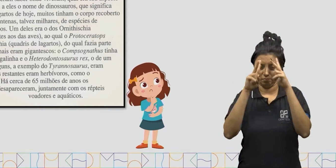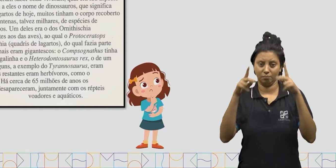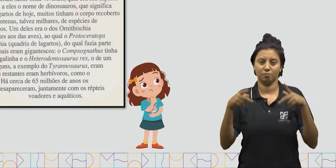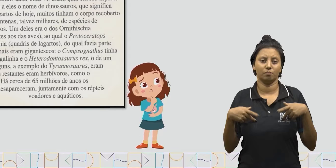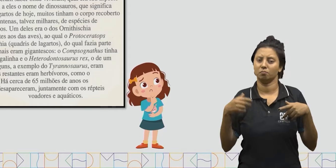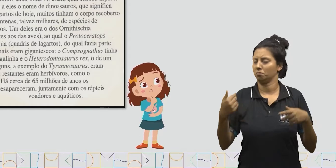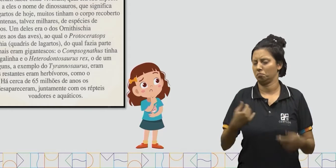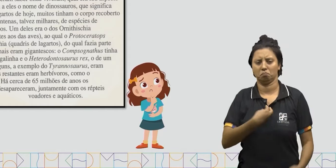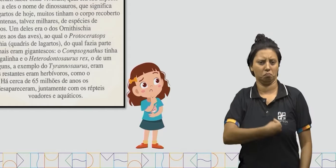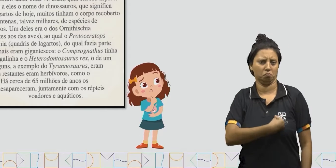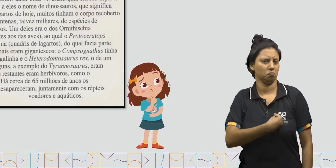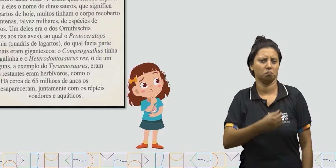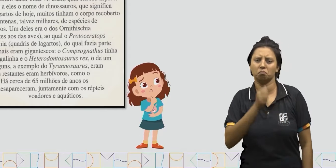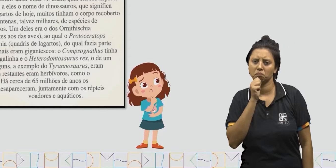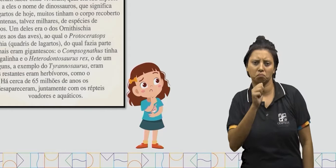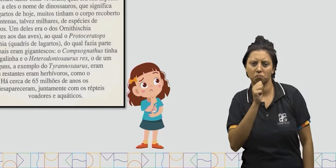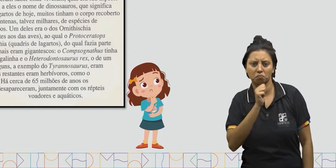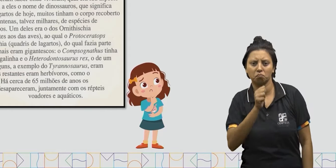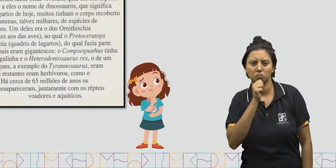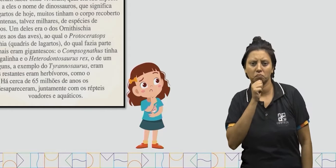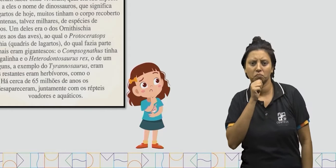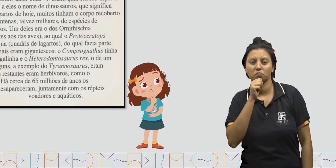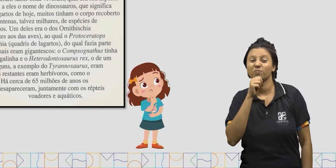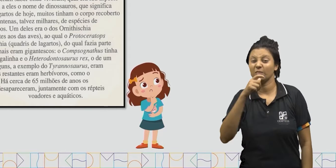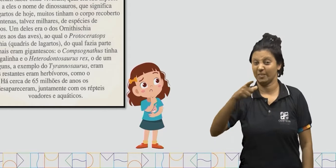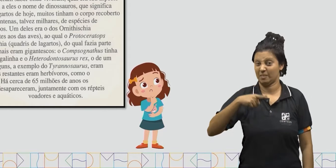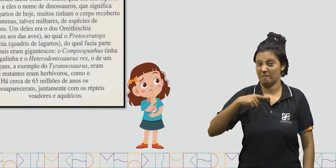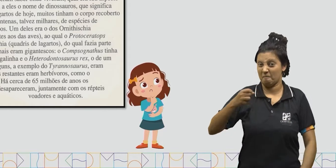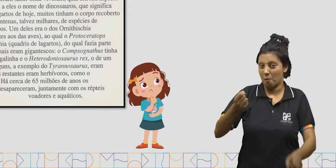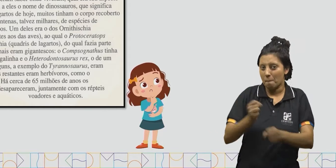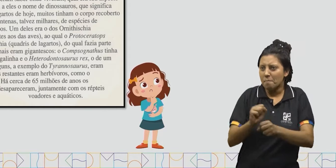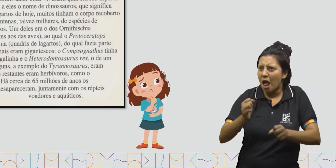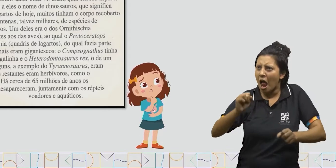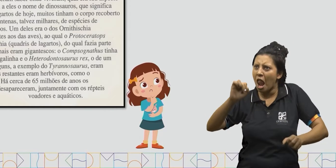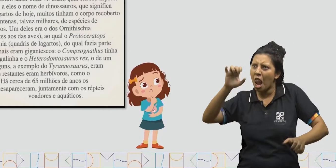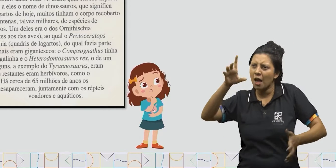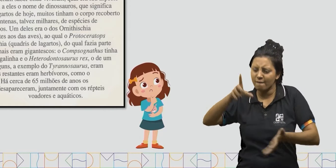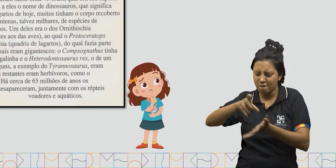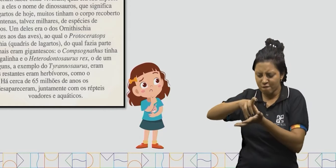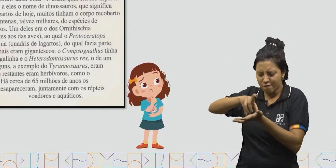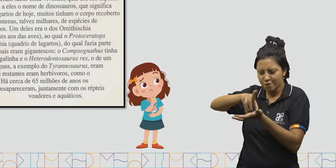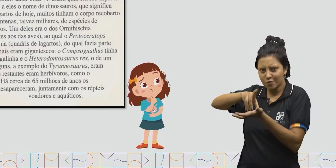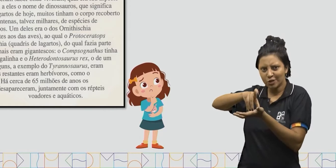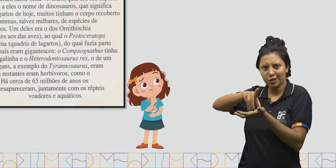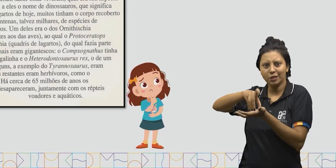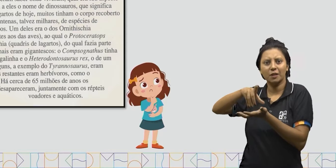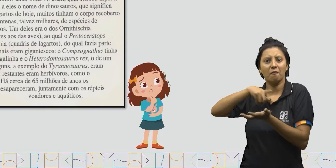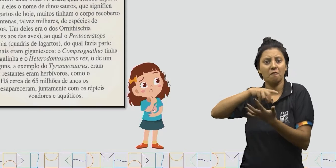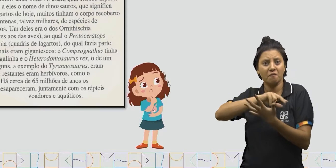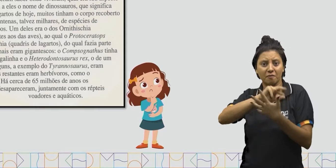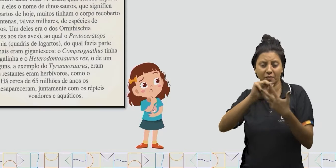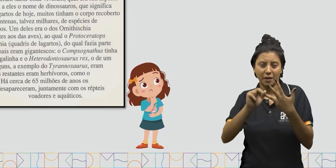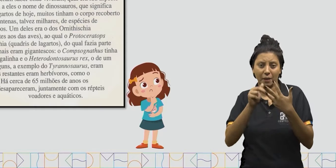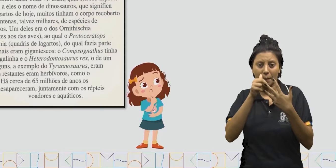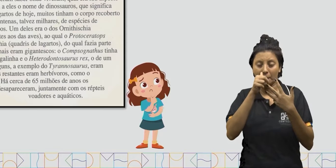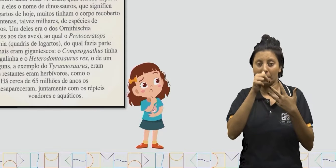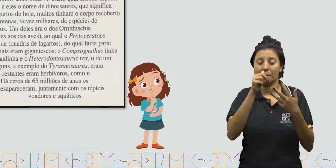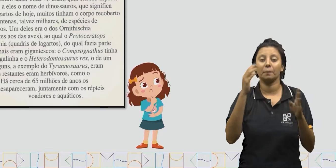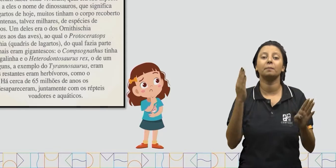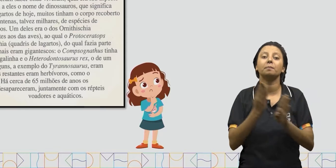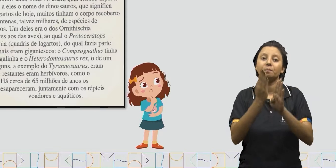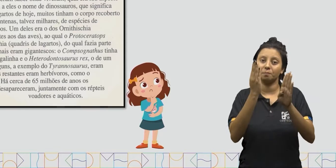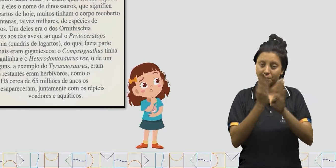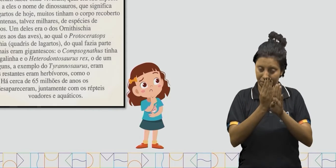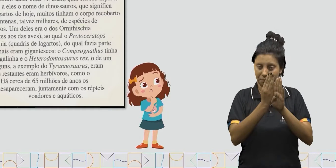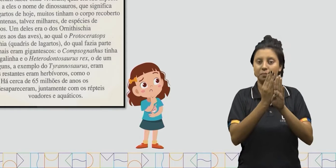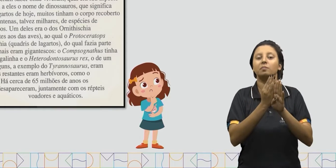existia, a Terra foi habitada por enormes répteis terrestres, os dinossauros. A descoberta desse